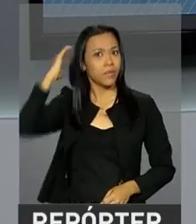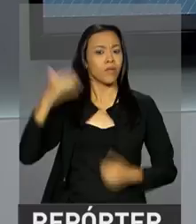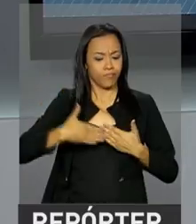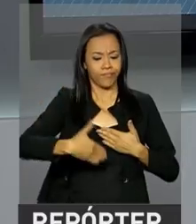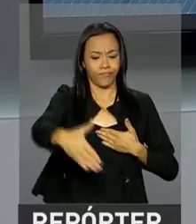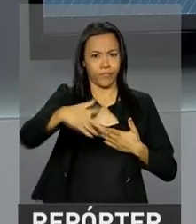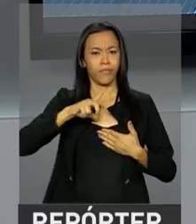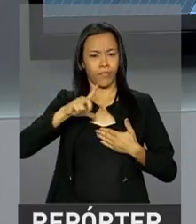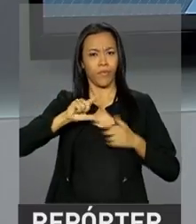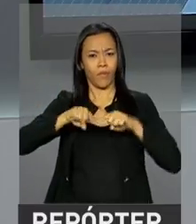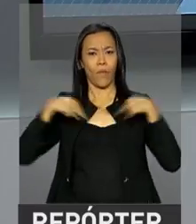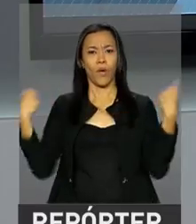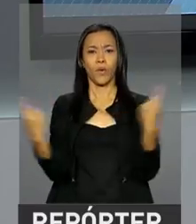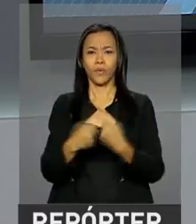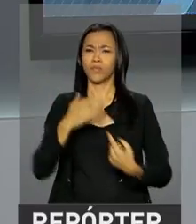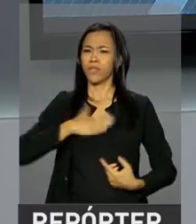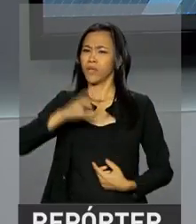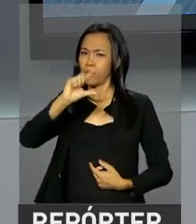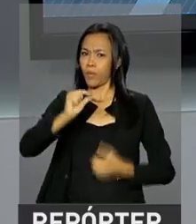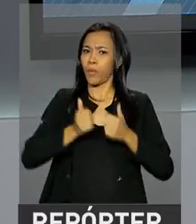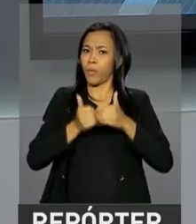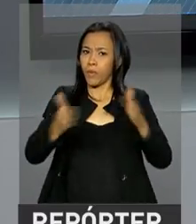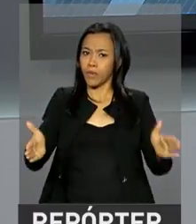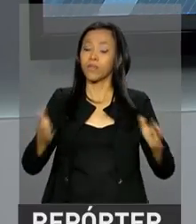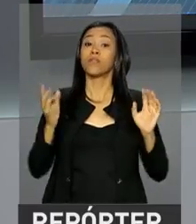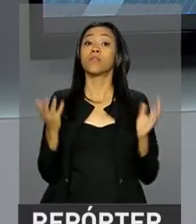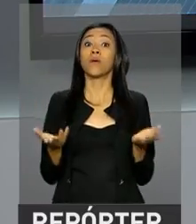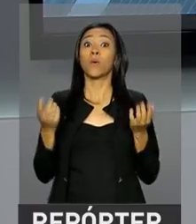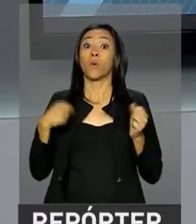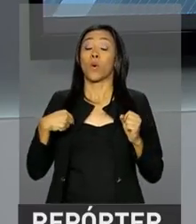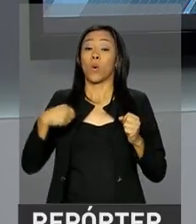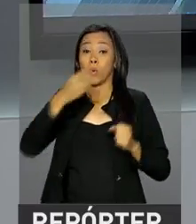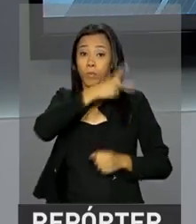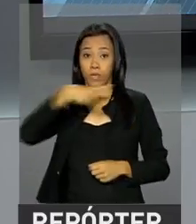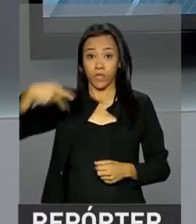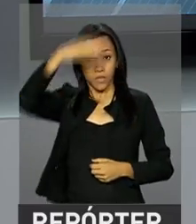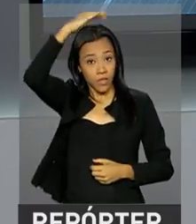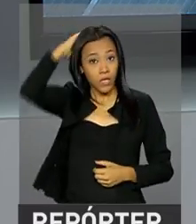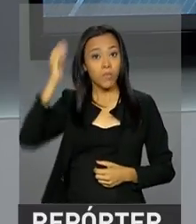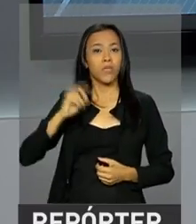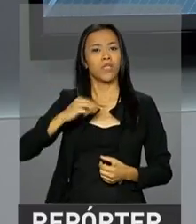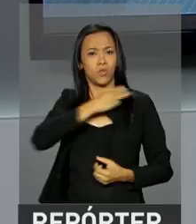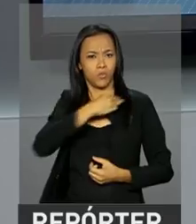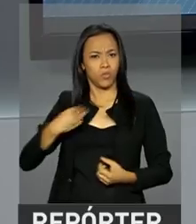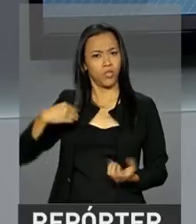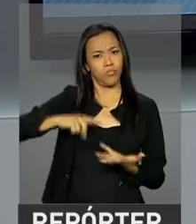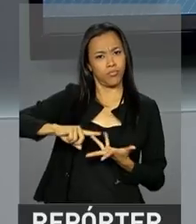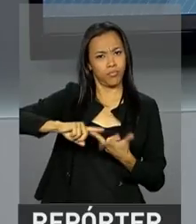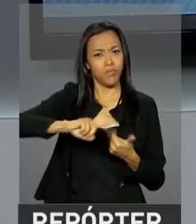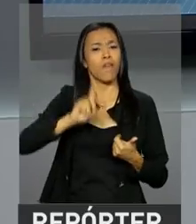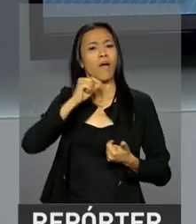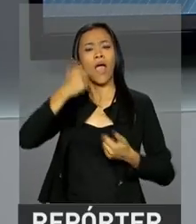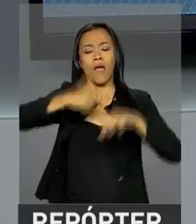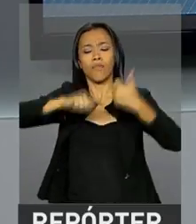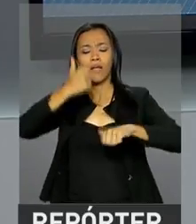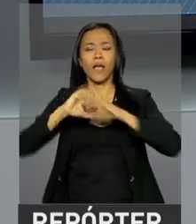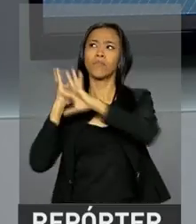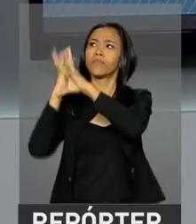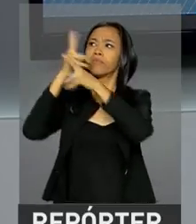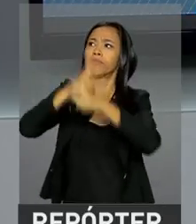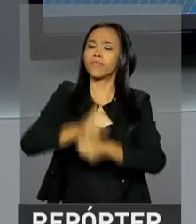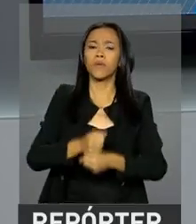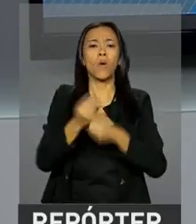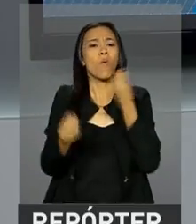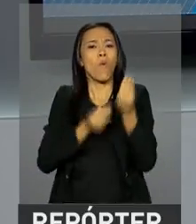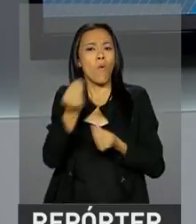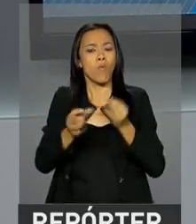no Palácio do Planalto que começa daqui a pouco. O presidente e a equipe ministerial vão fazer um balanço das ações desenvolvidas até agora e